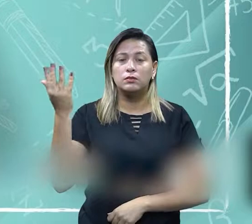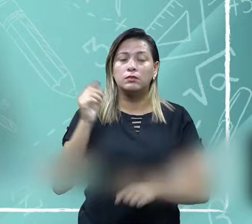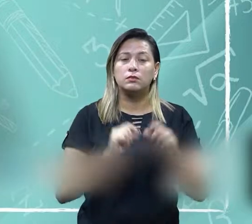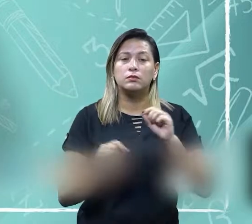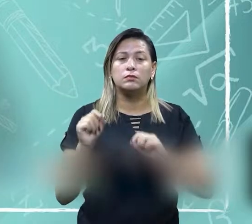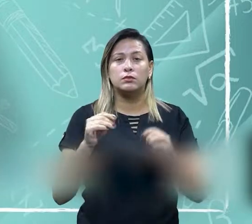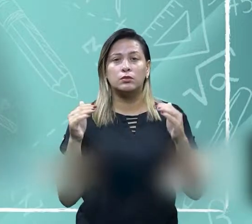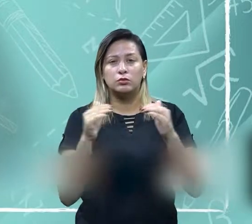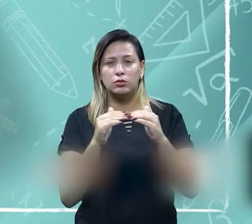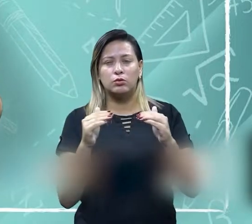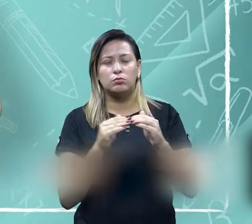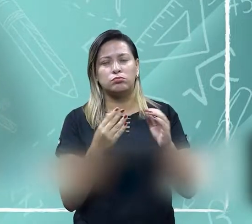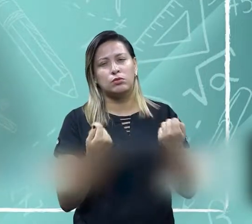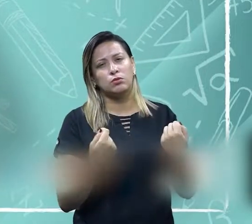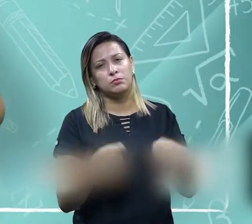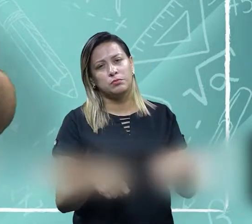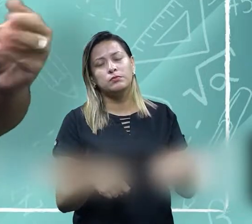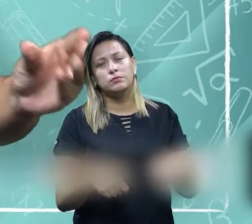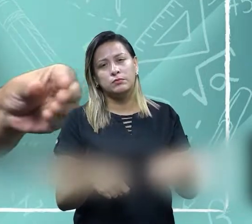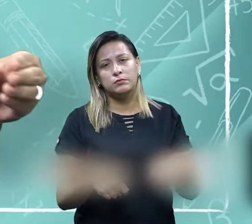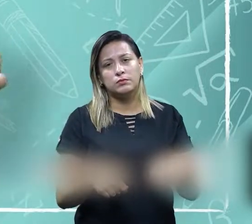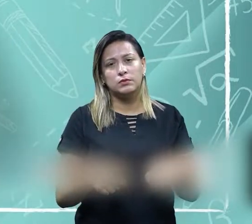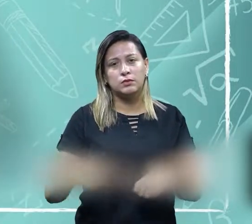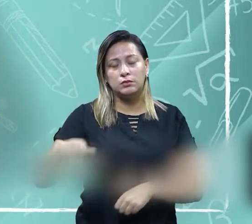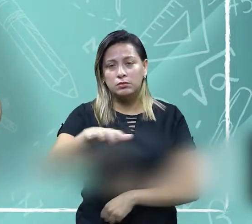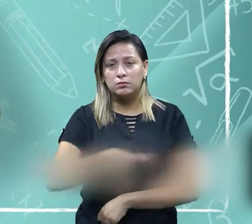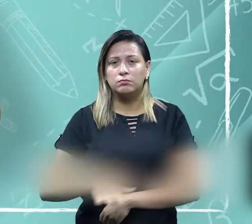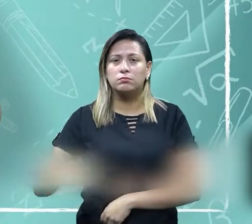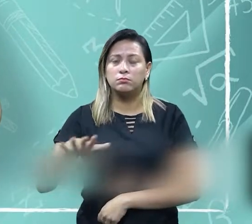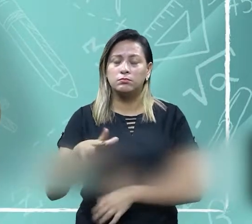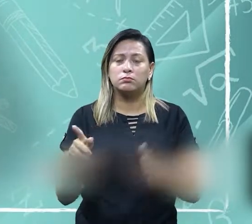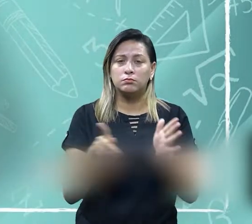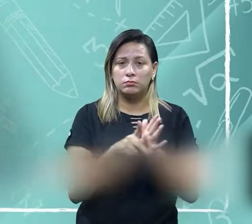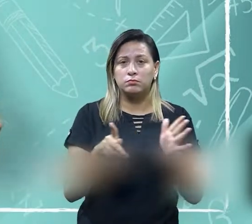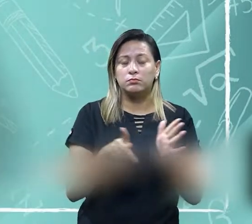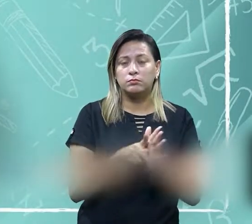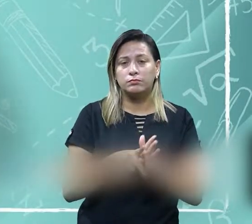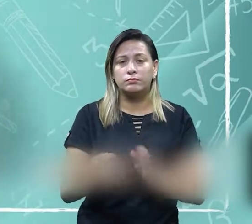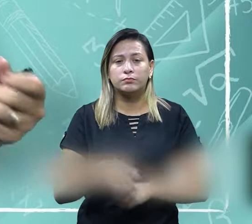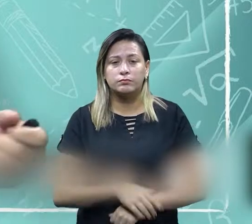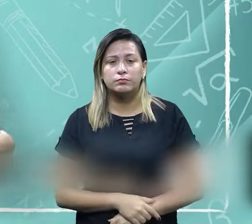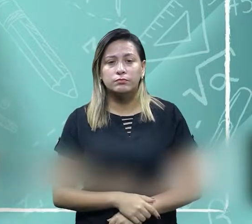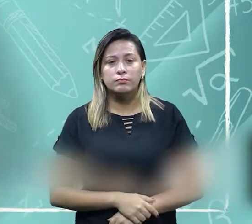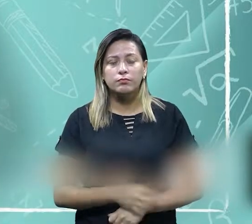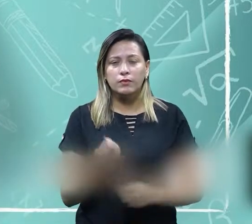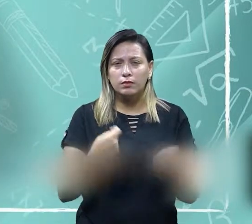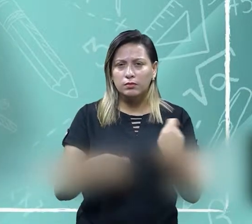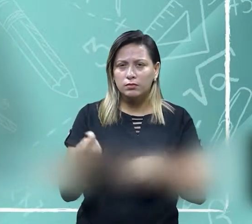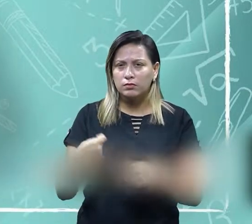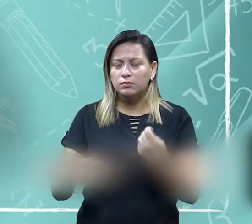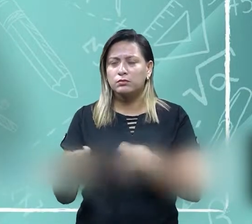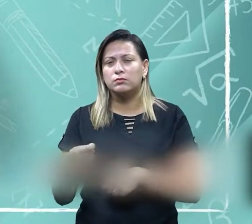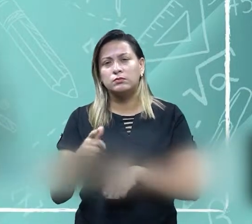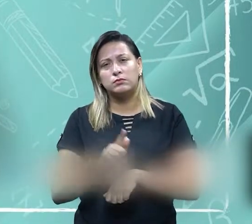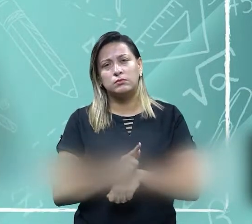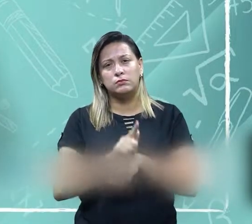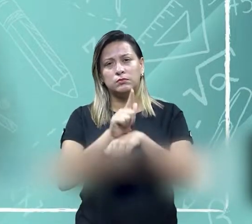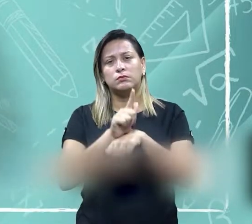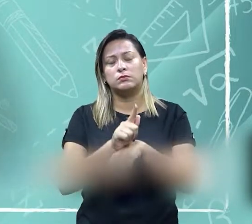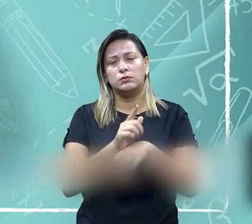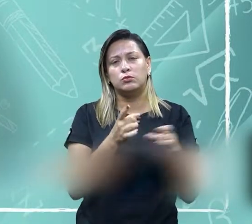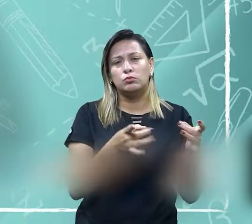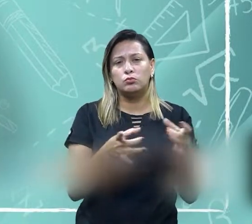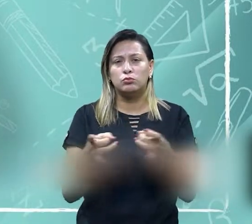cada competência e cada área específica da negociação, da gestão do